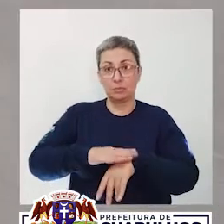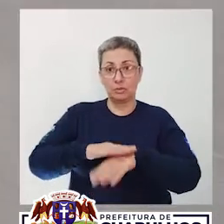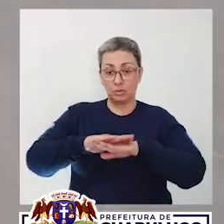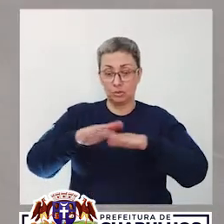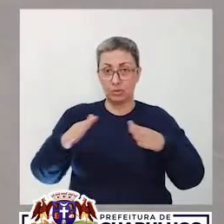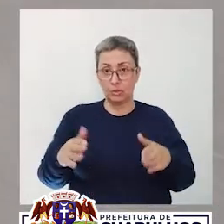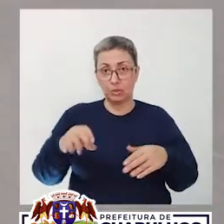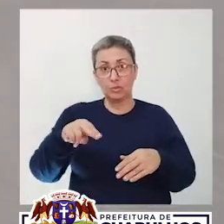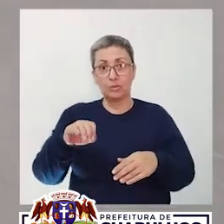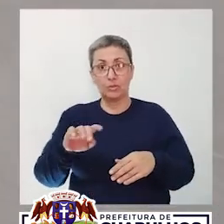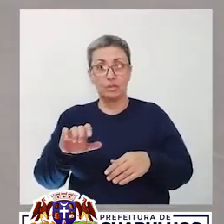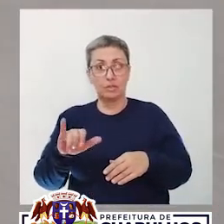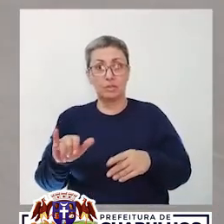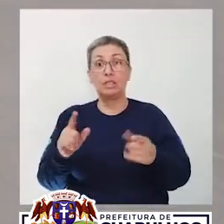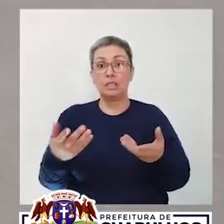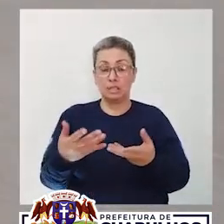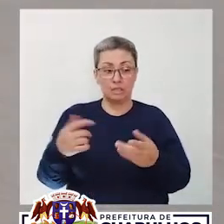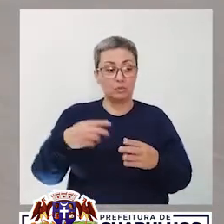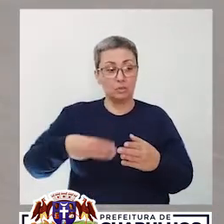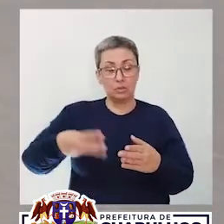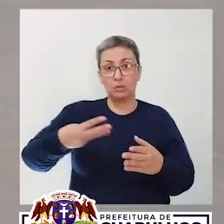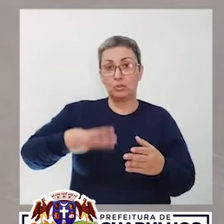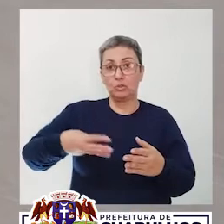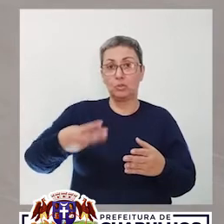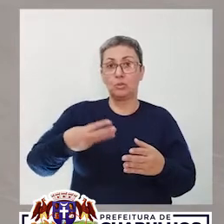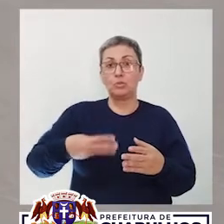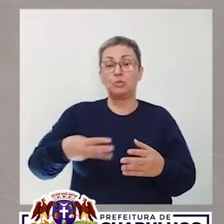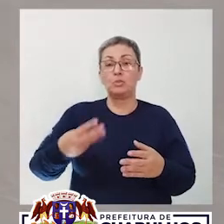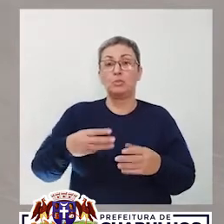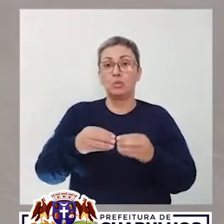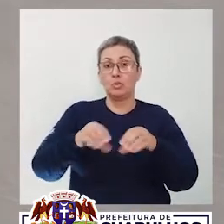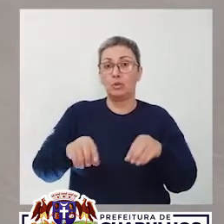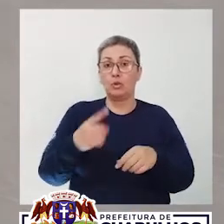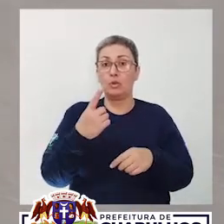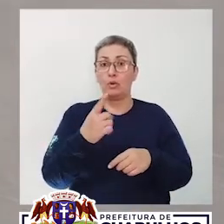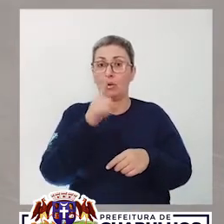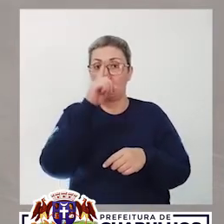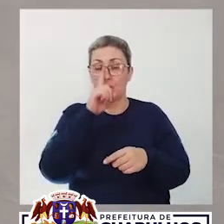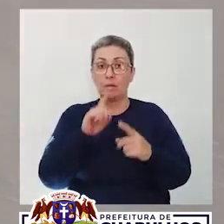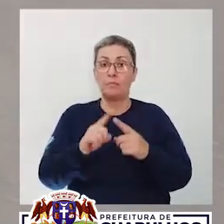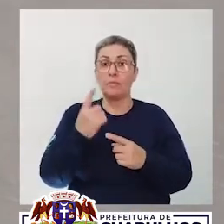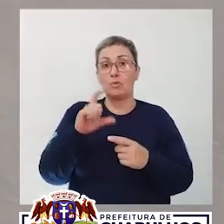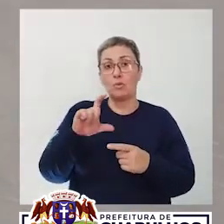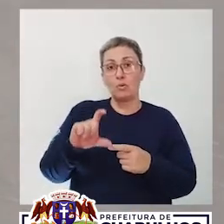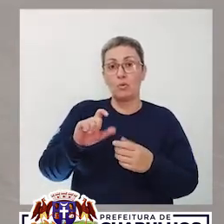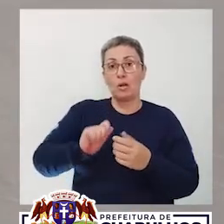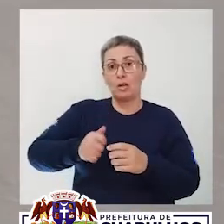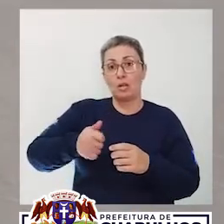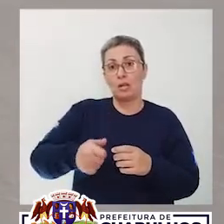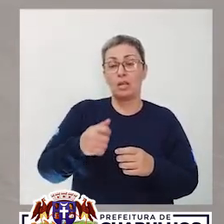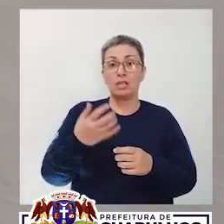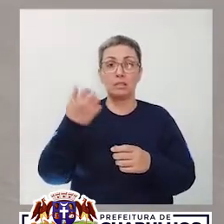Essa é a parte da cobertura, né, Noeli? Isso. Aí eu coloquei dois ovos, né? E uma gema e uma caixinha de creme